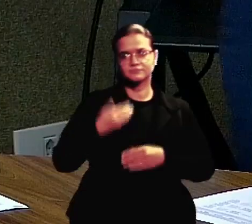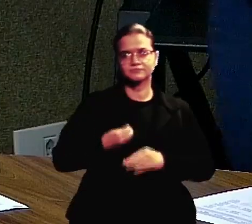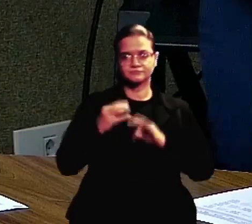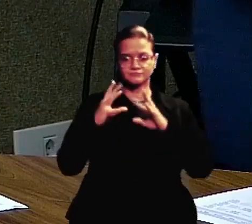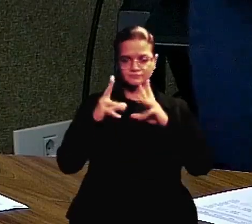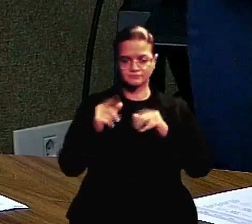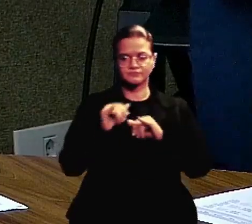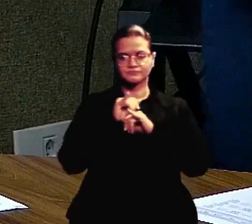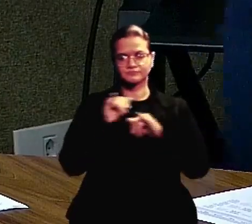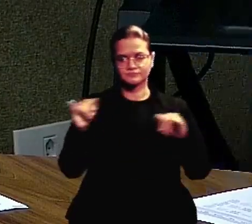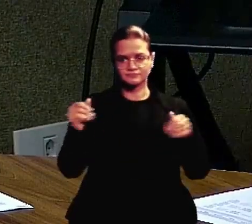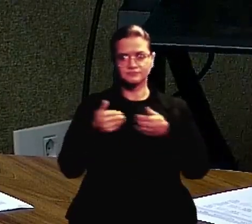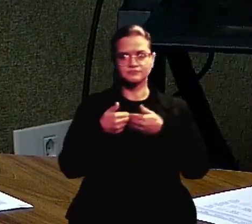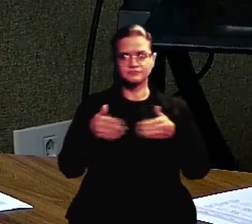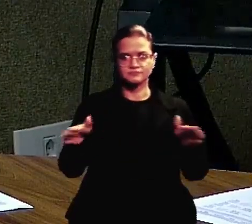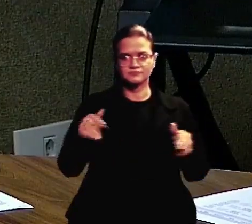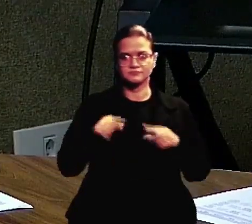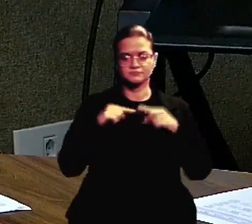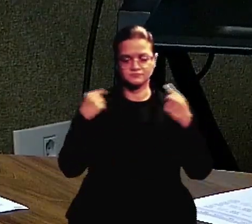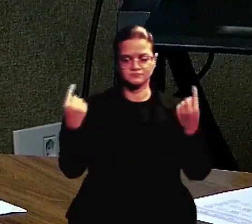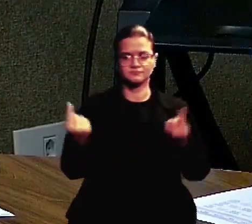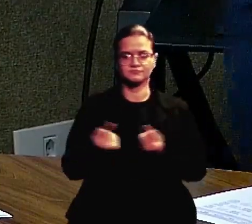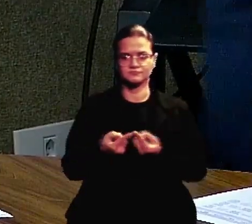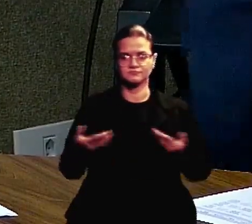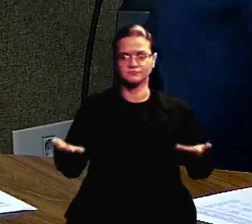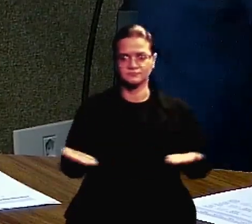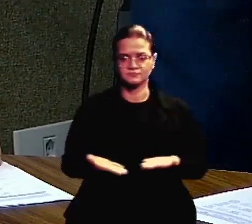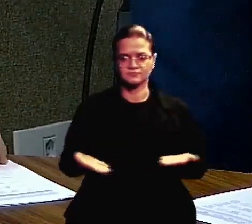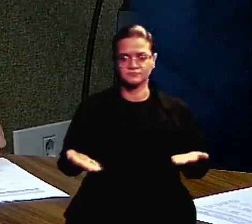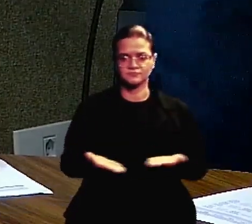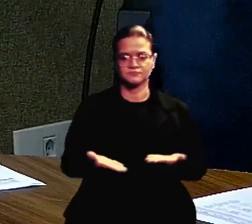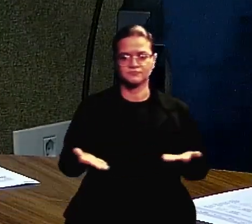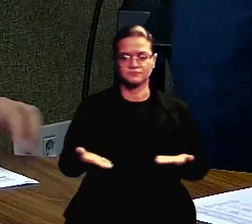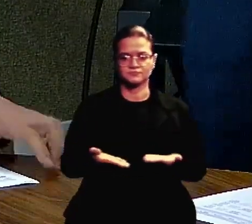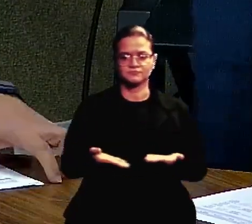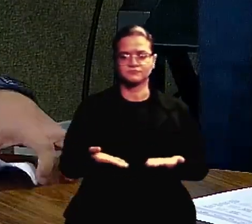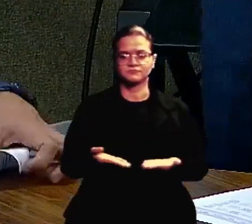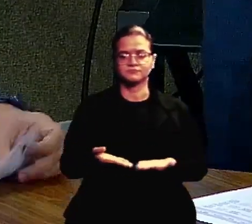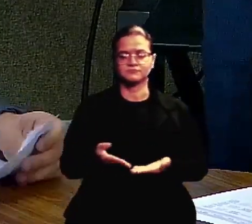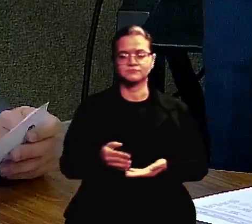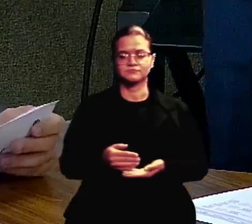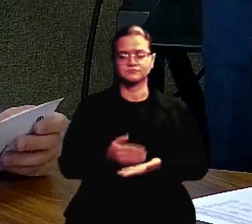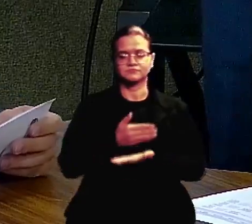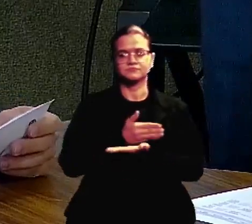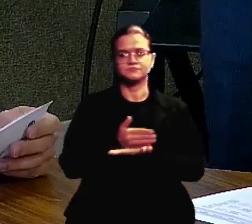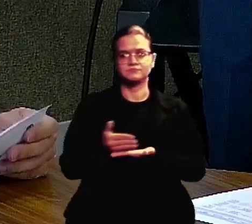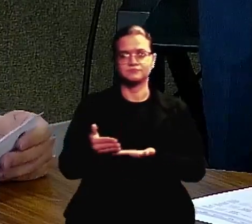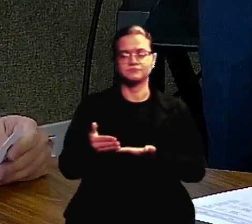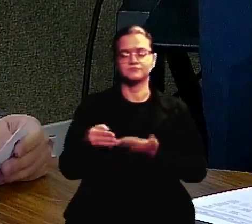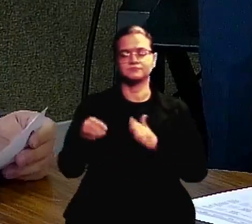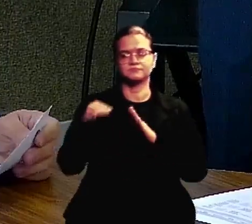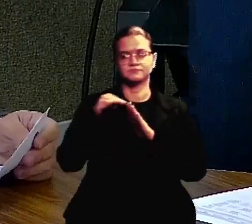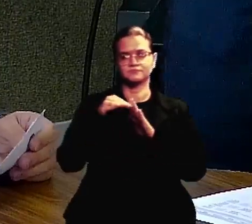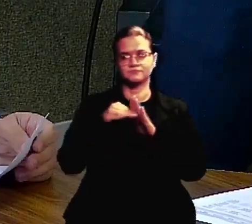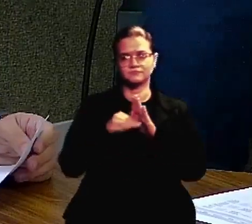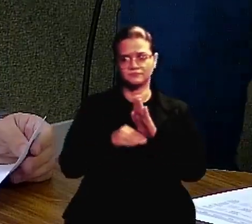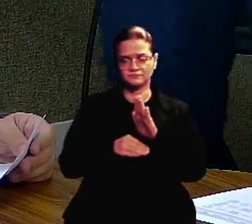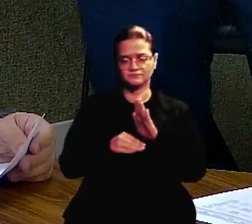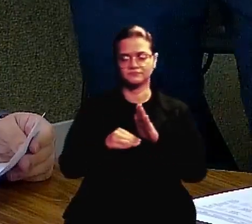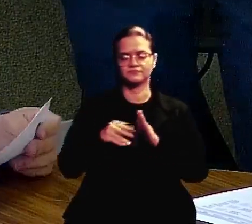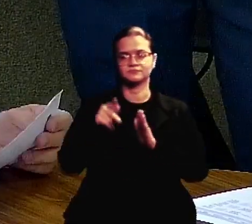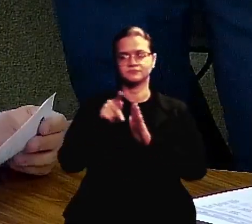de todos, declaro a presente sessão, havendo quórum, aberta para que possamos iniciar